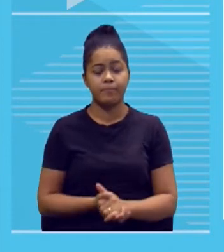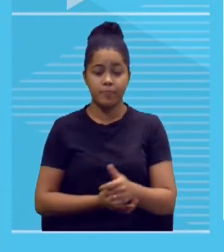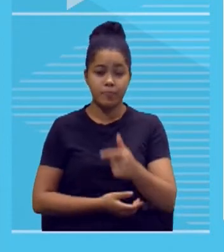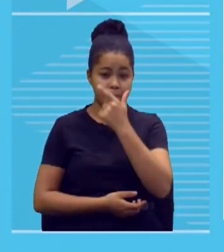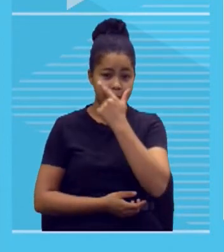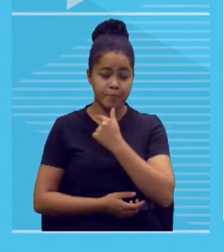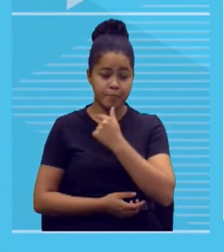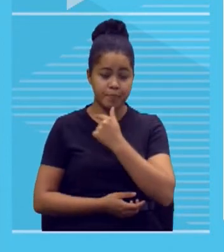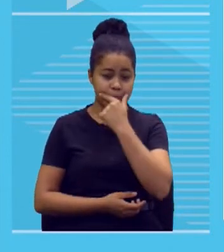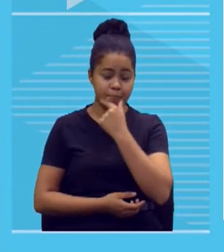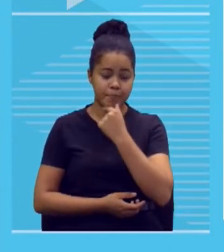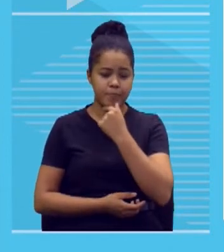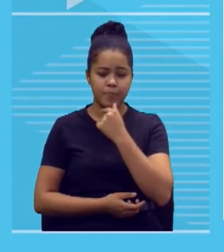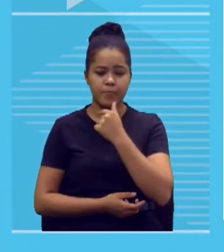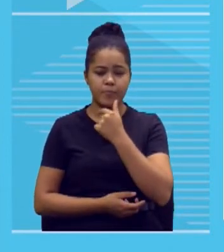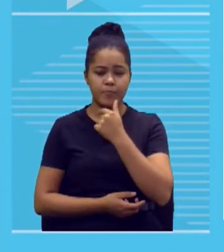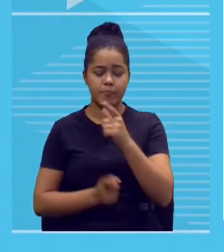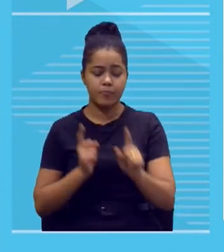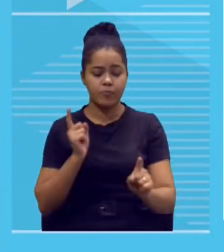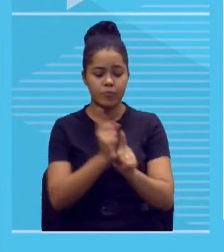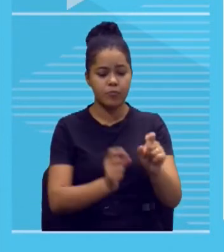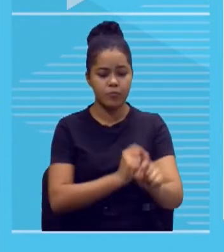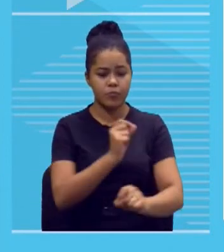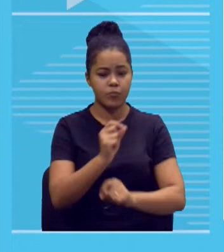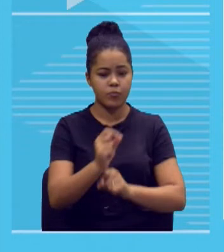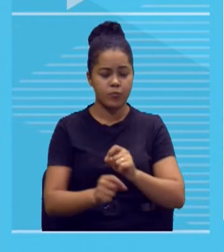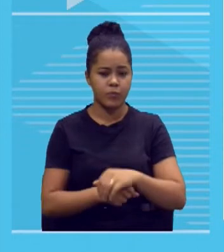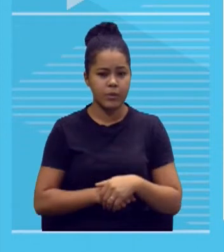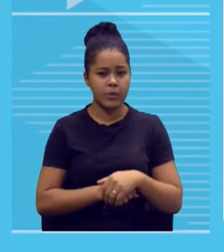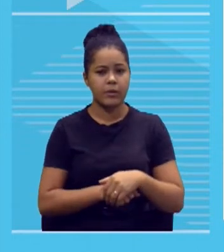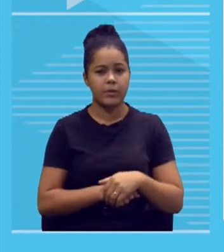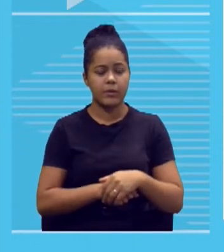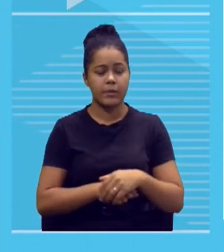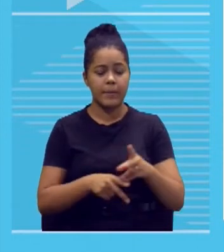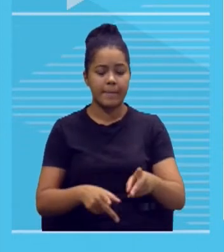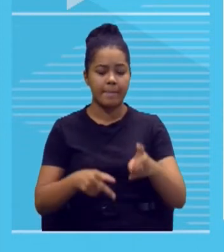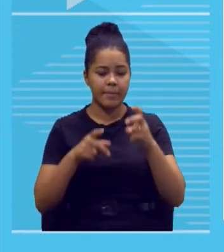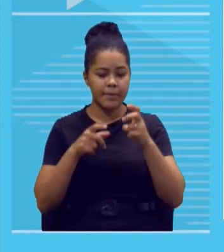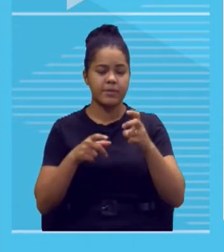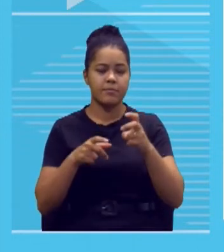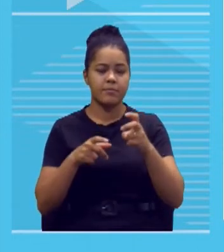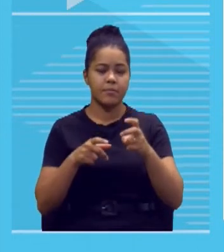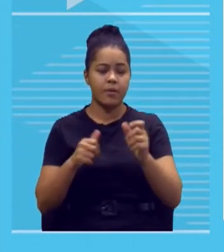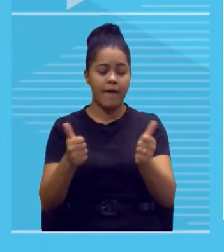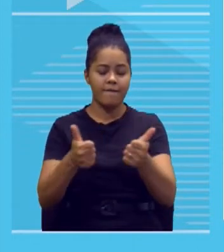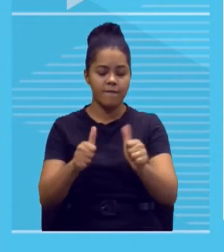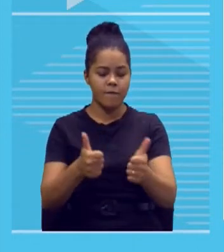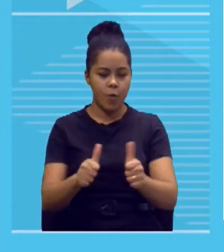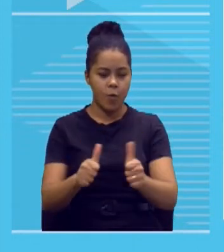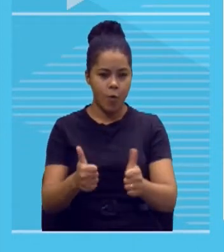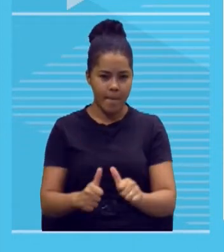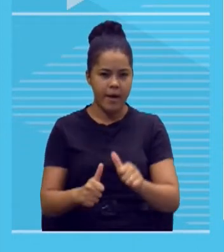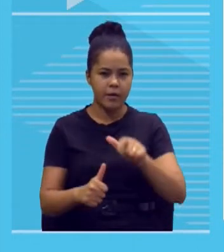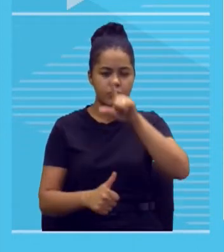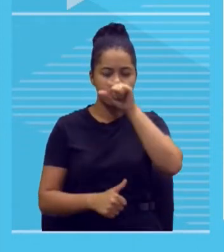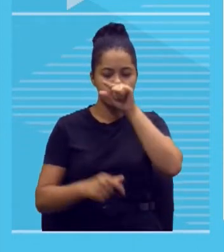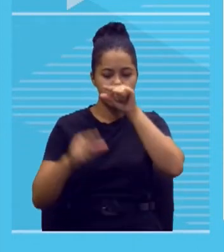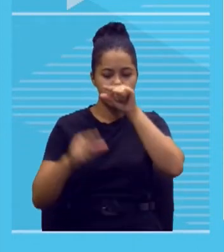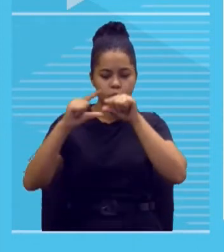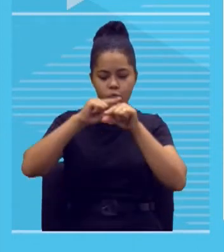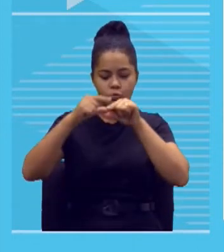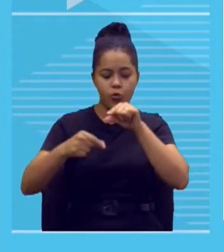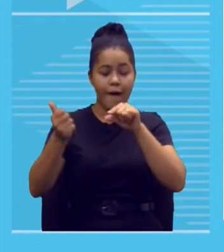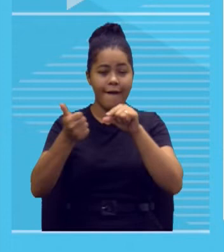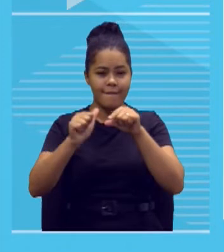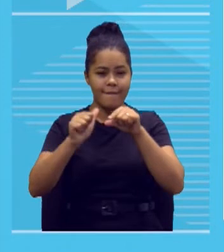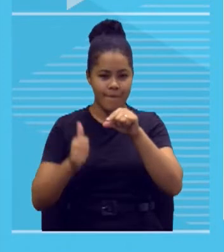uma uma diferença quanto ao formato do bico desses animais 1 o rapaz